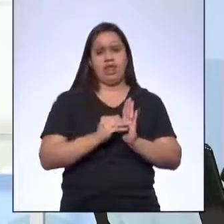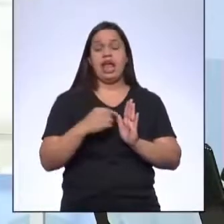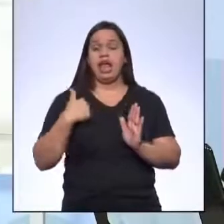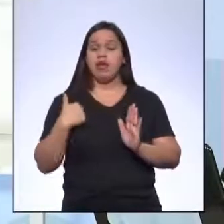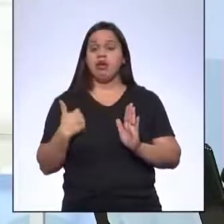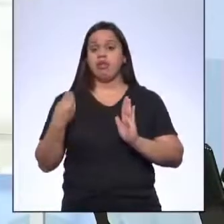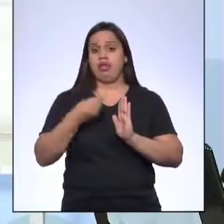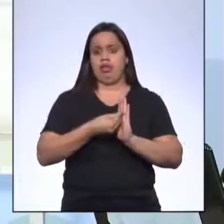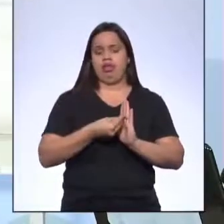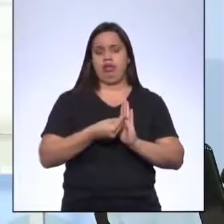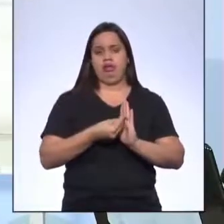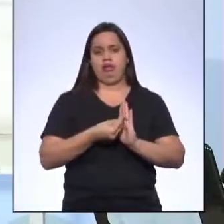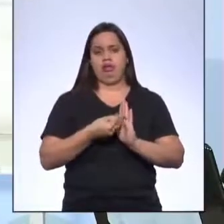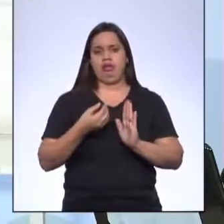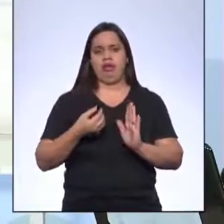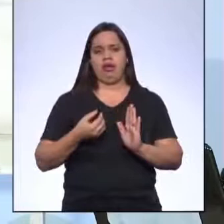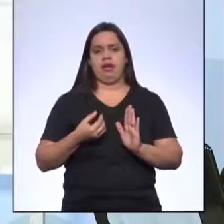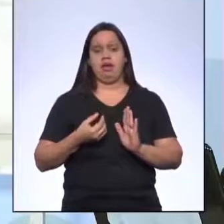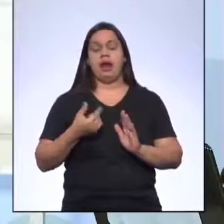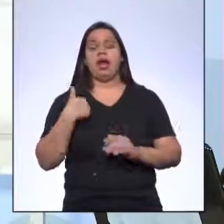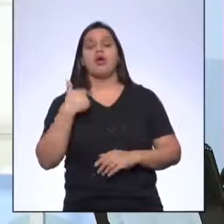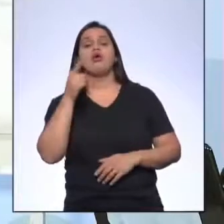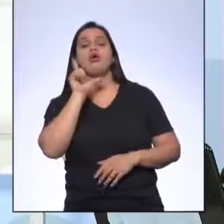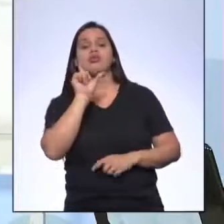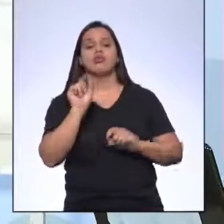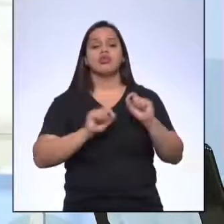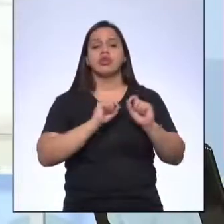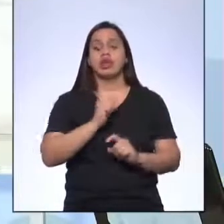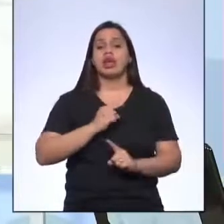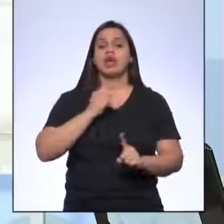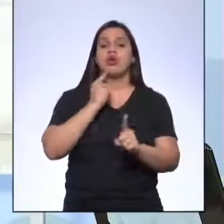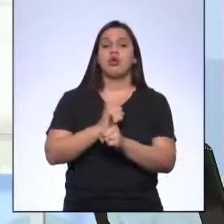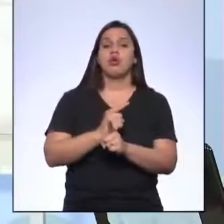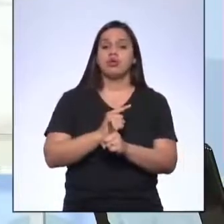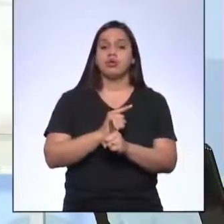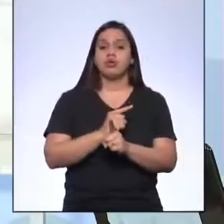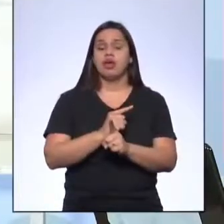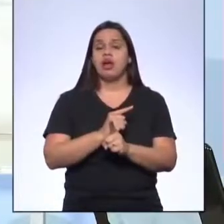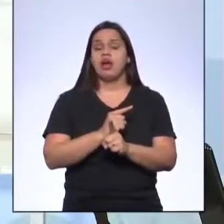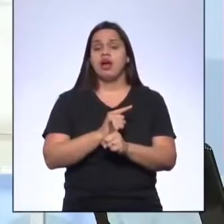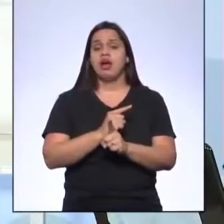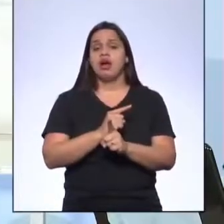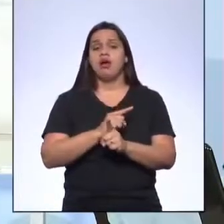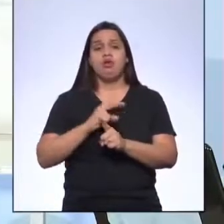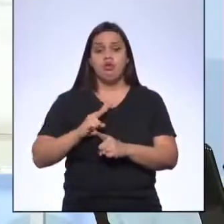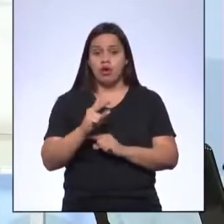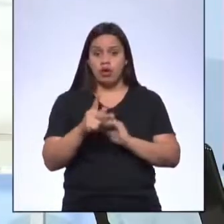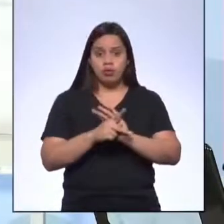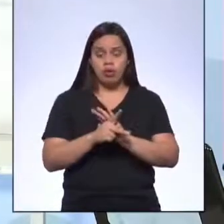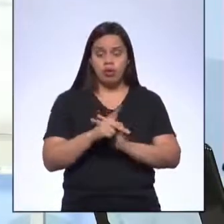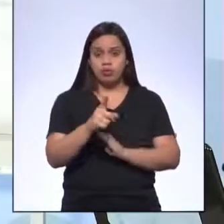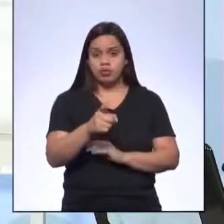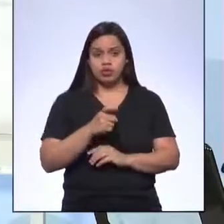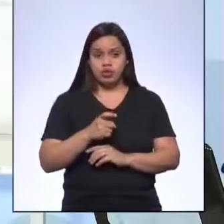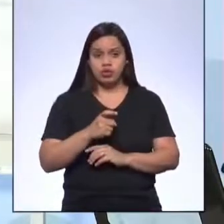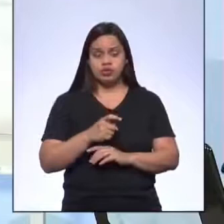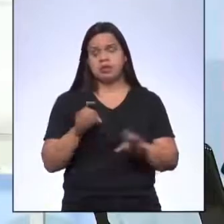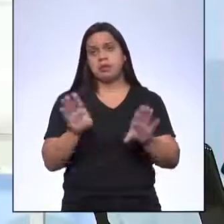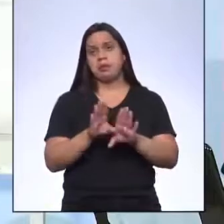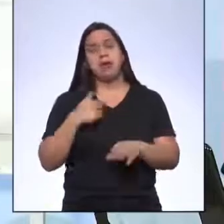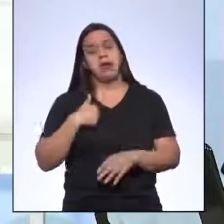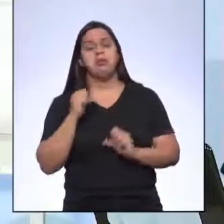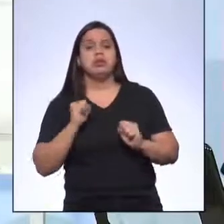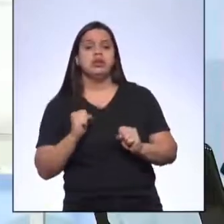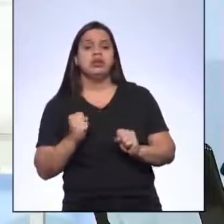desse valor para ele para que eu possa encontrar o valor de X do mesmo jeito que eu